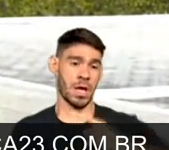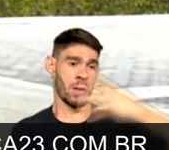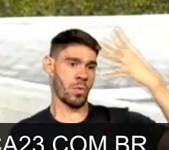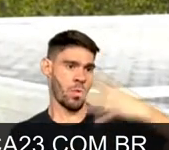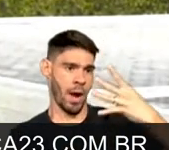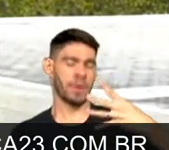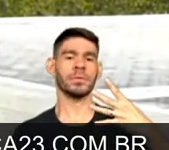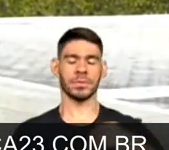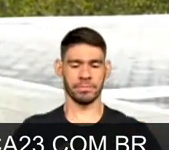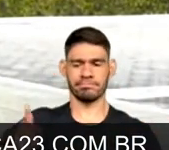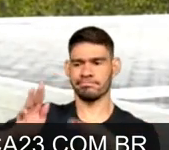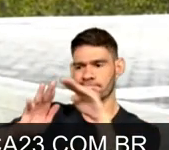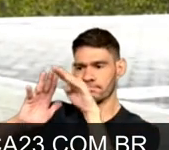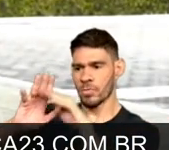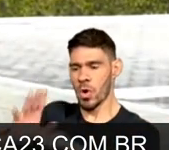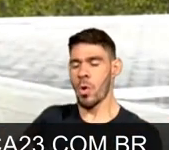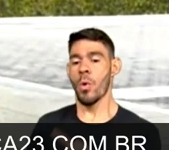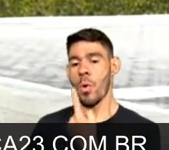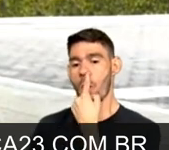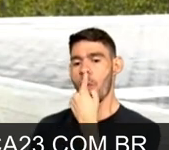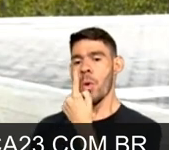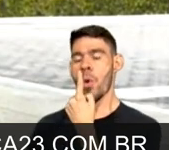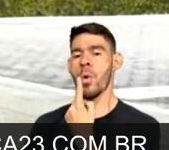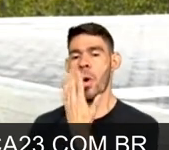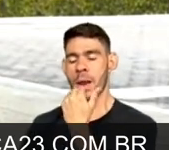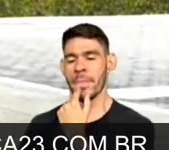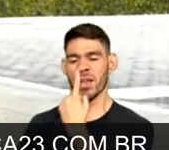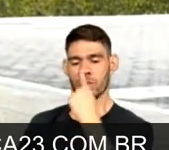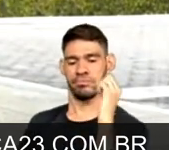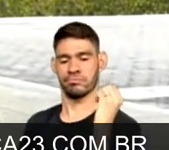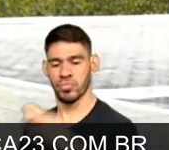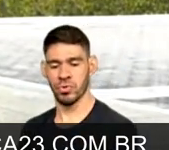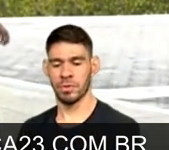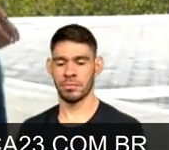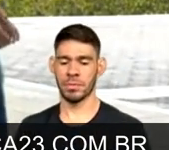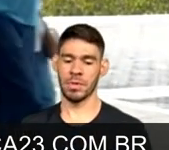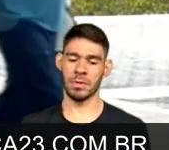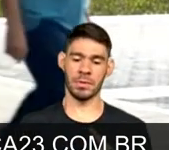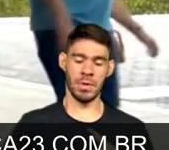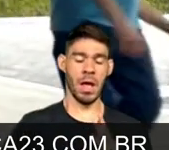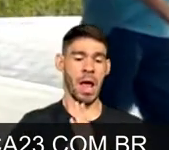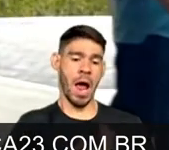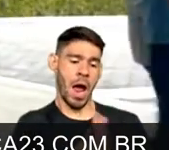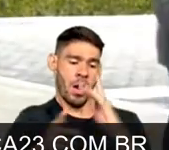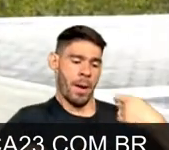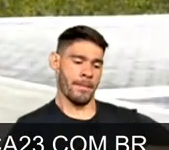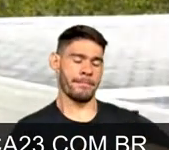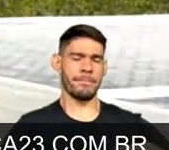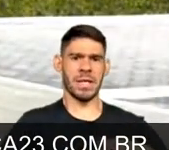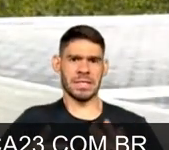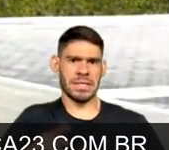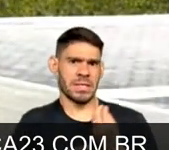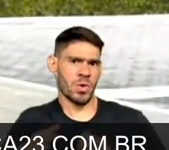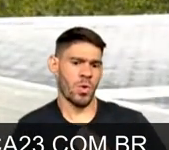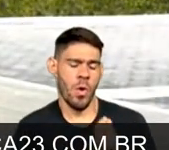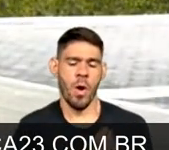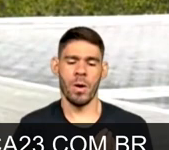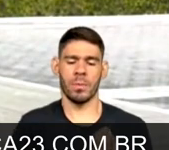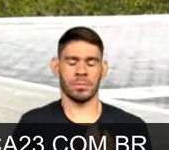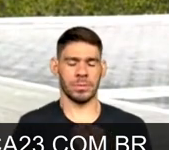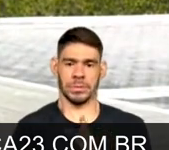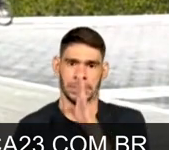lugar com desperdício de alimentos no mundo, né? Então, acho que algumas ações precisam ser feitas de forma